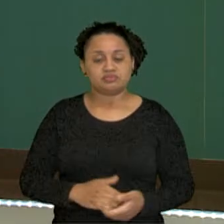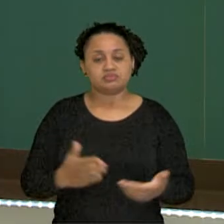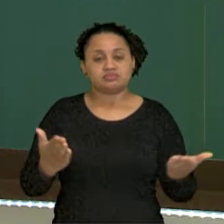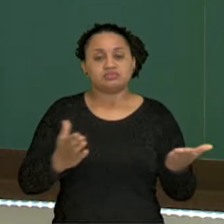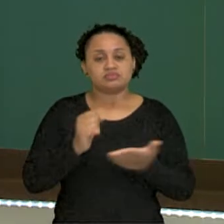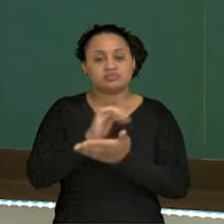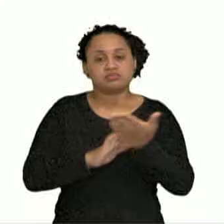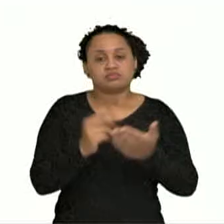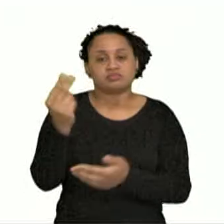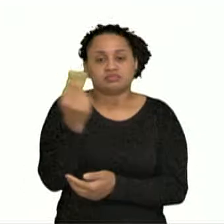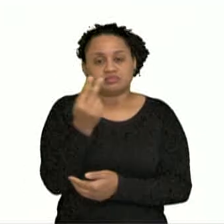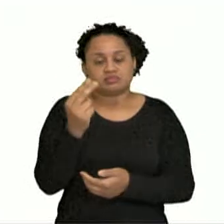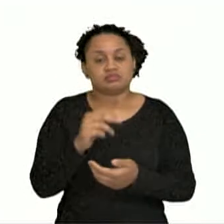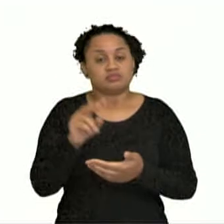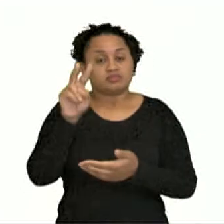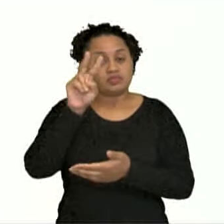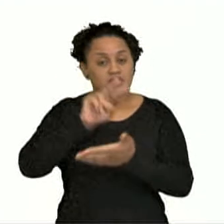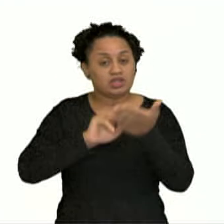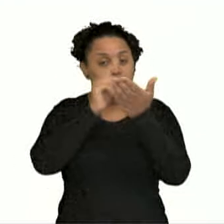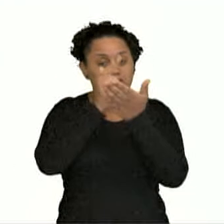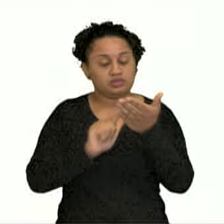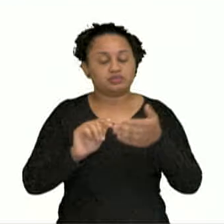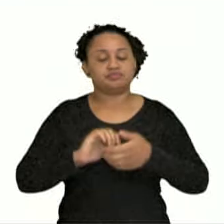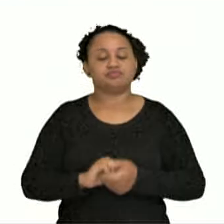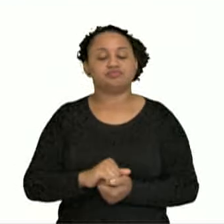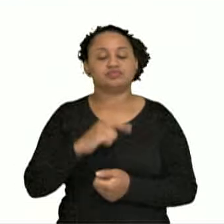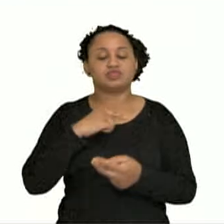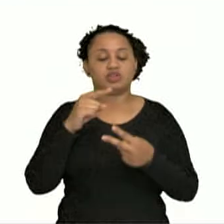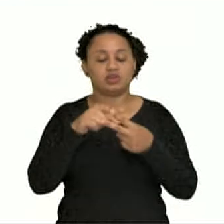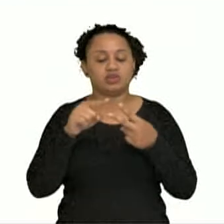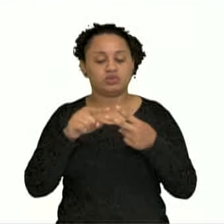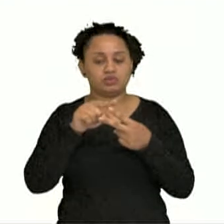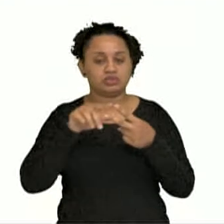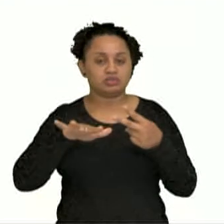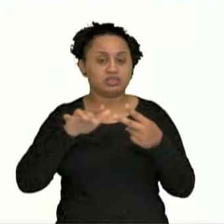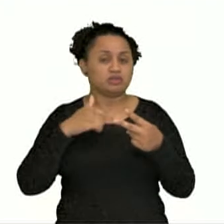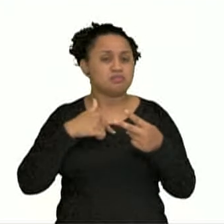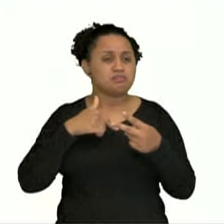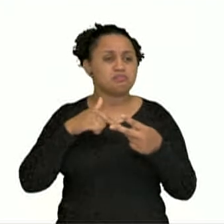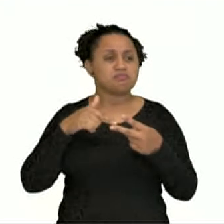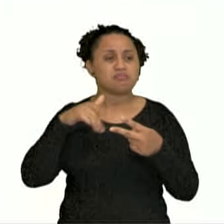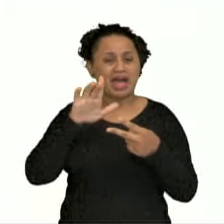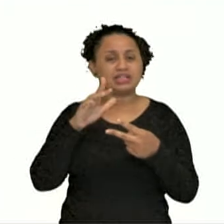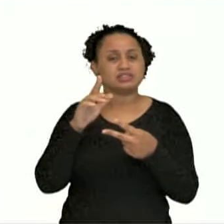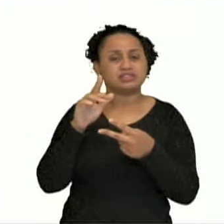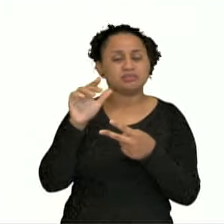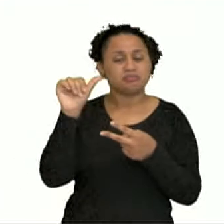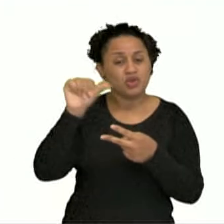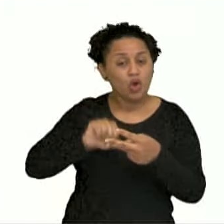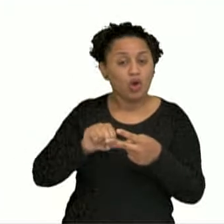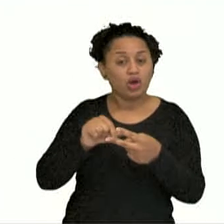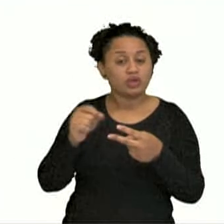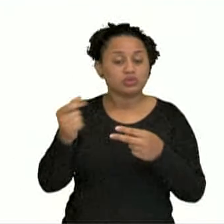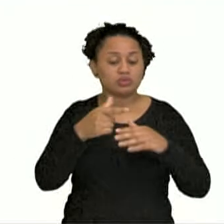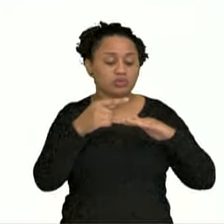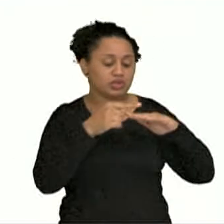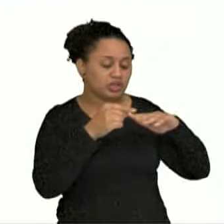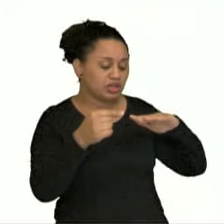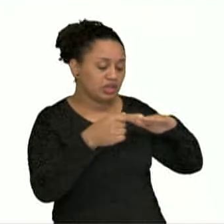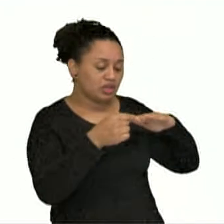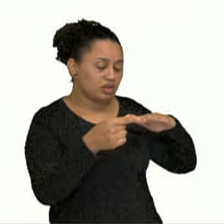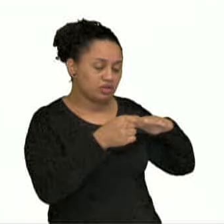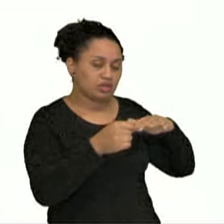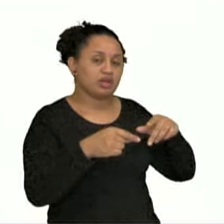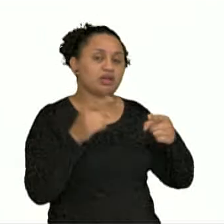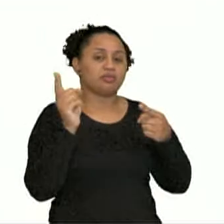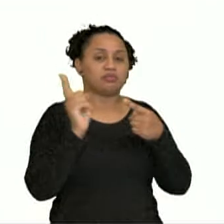Atividade 2. Releia. Eu tinha 2 motivos muito mais emocionais que a unha. O